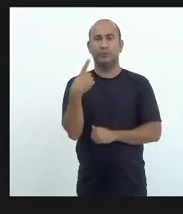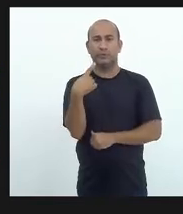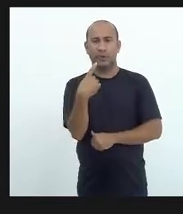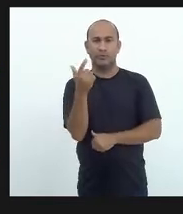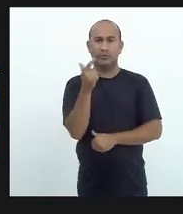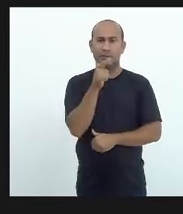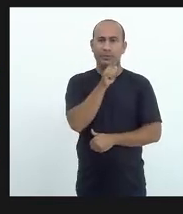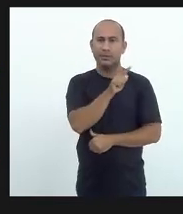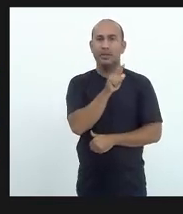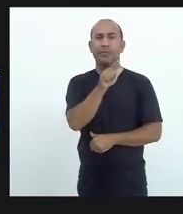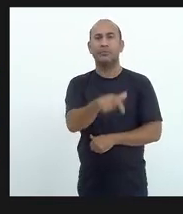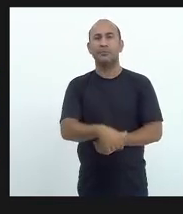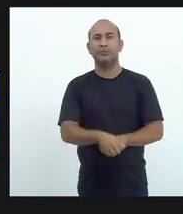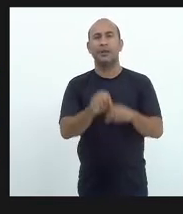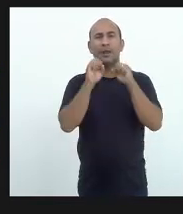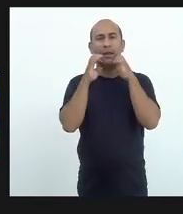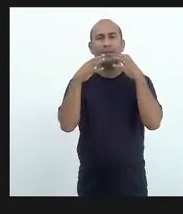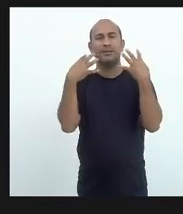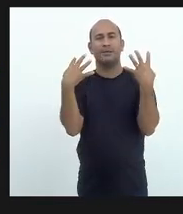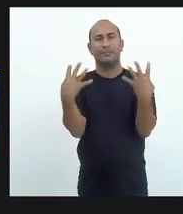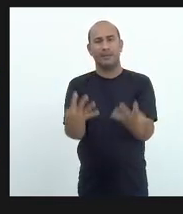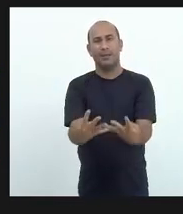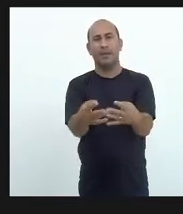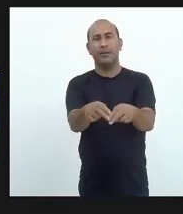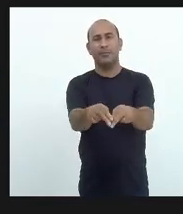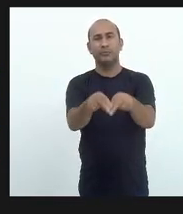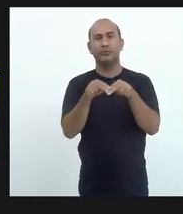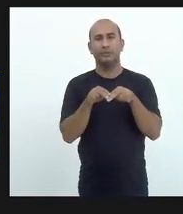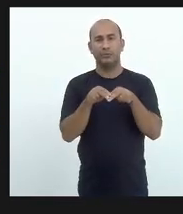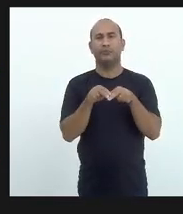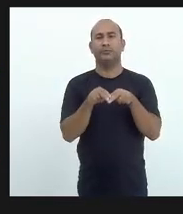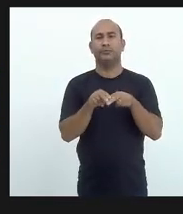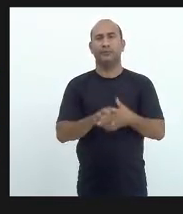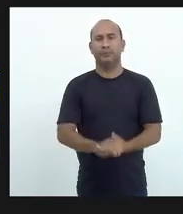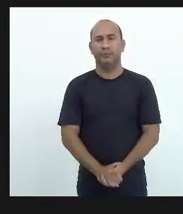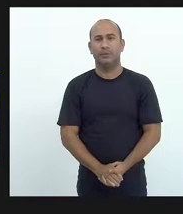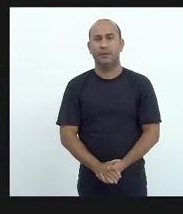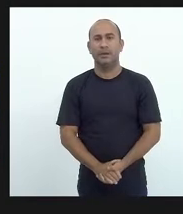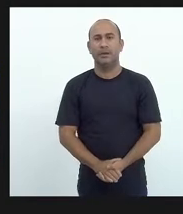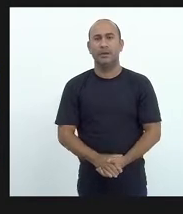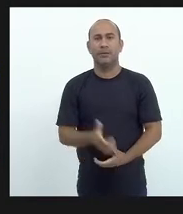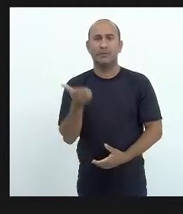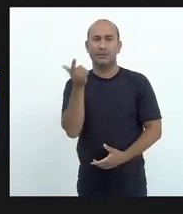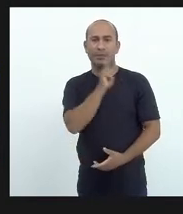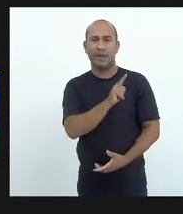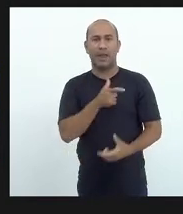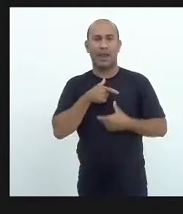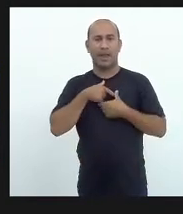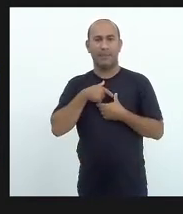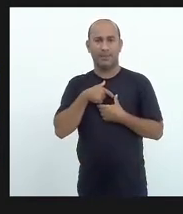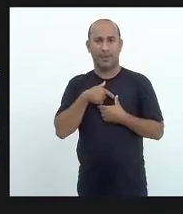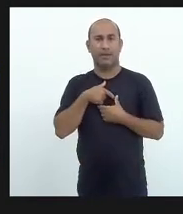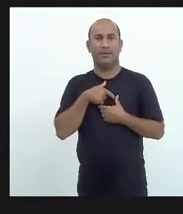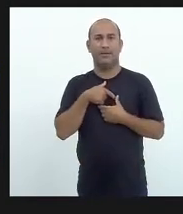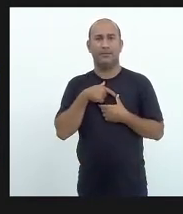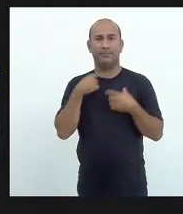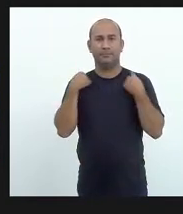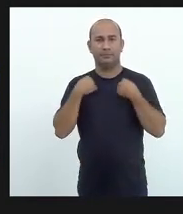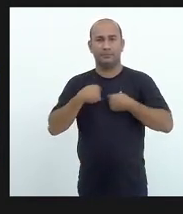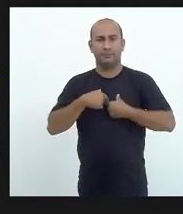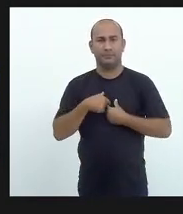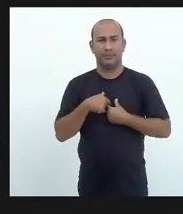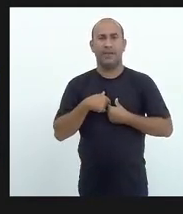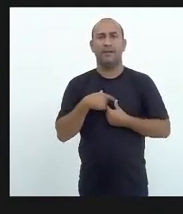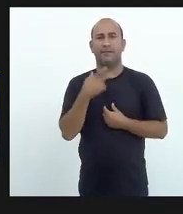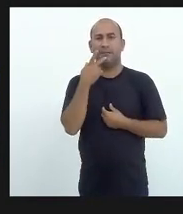no âmbito da Assembleia Legislativa, como uma condecoração, a medalha justamente fazendo a menção ao